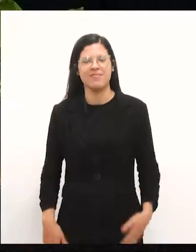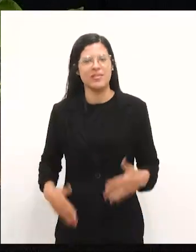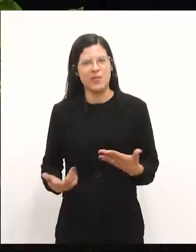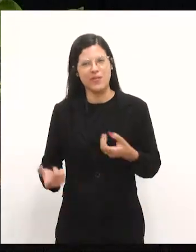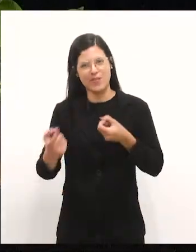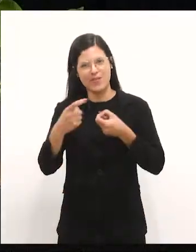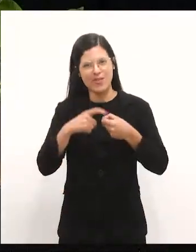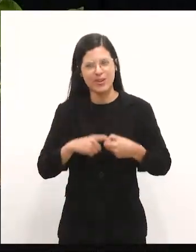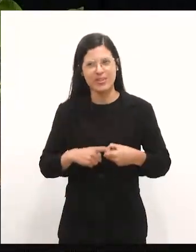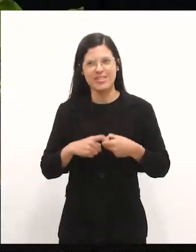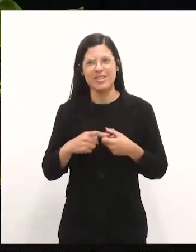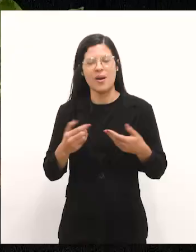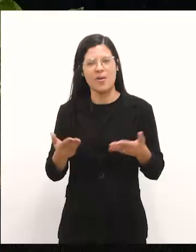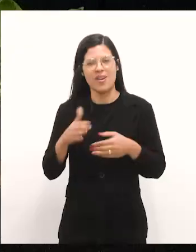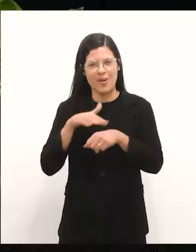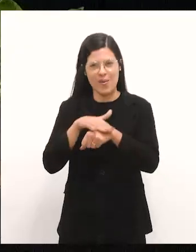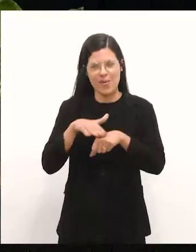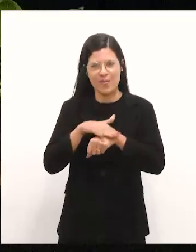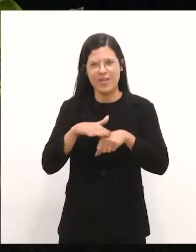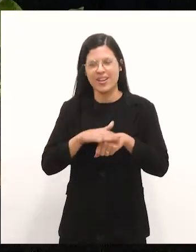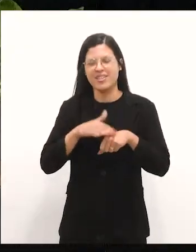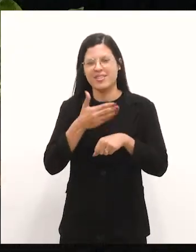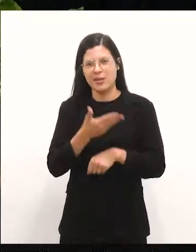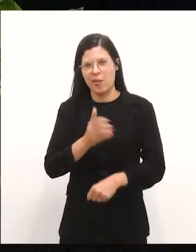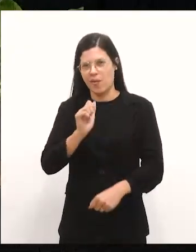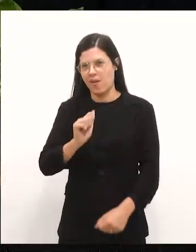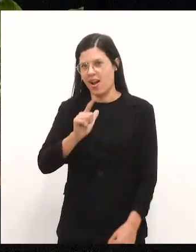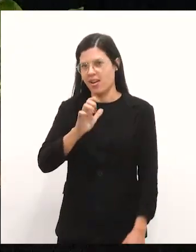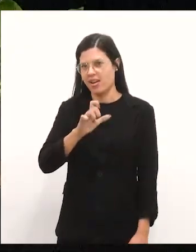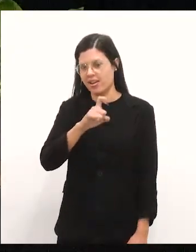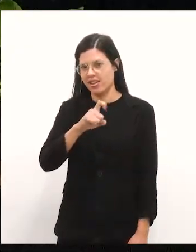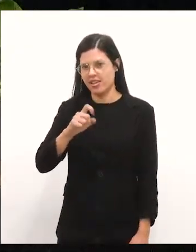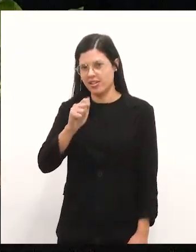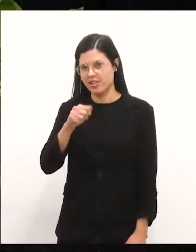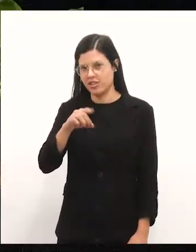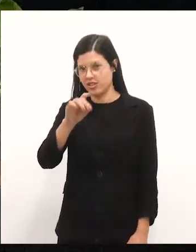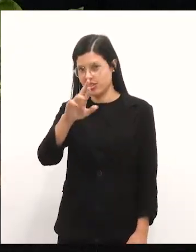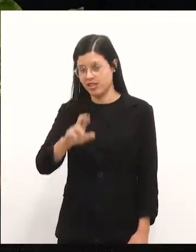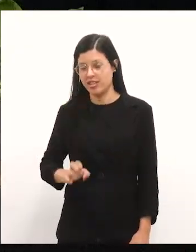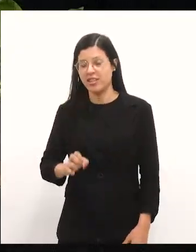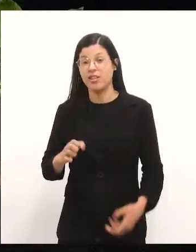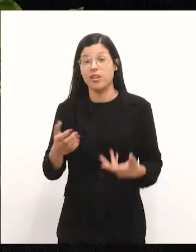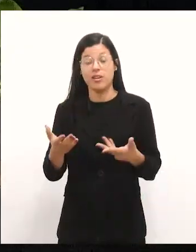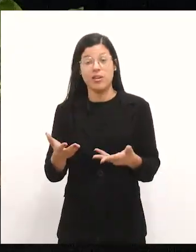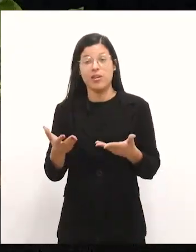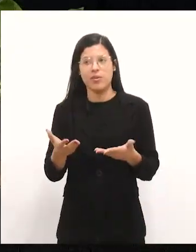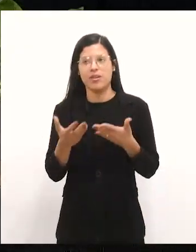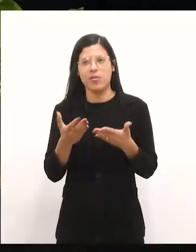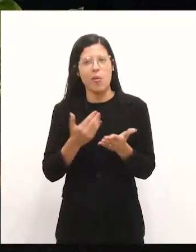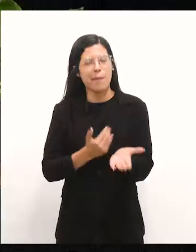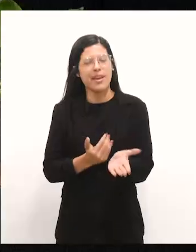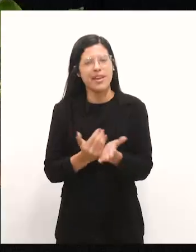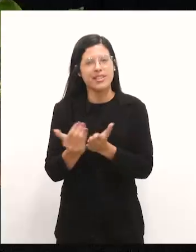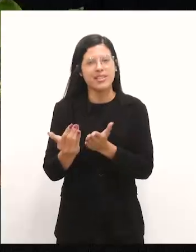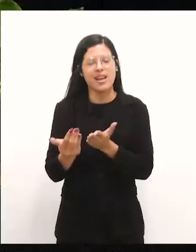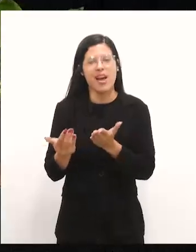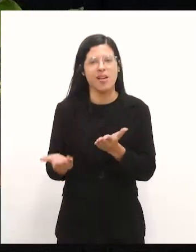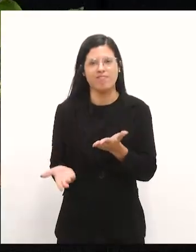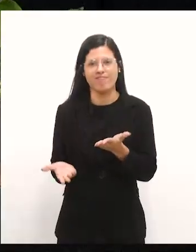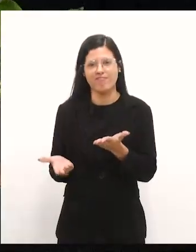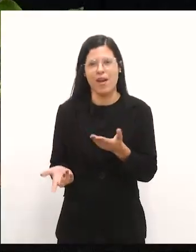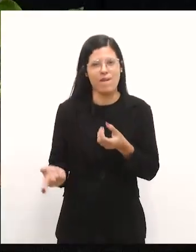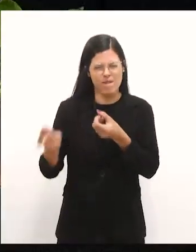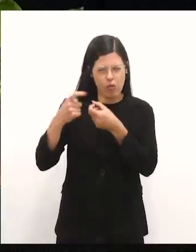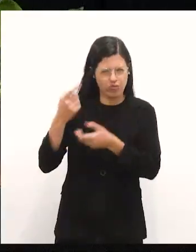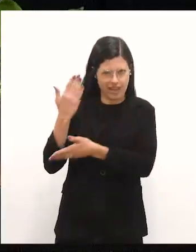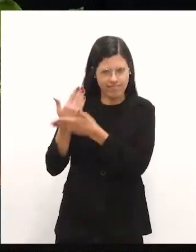Bem, nós voltamos agora na nossa conversa com o Alexandre. Eu aí queria fazer, vamos começar agora de trás para